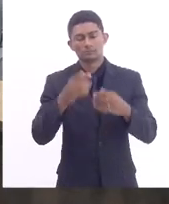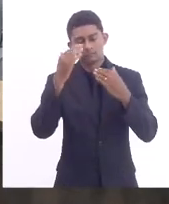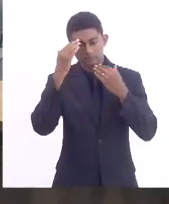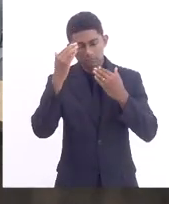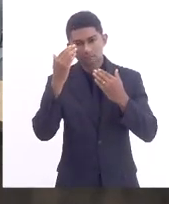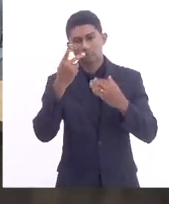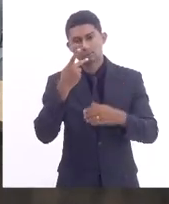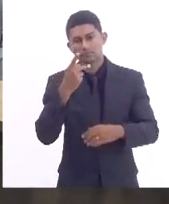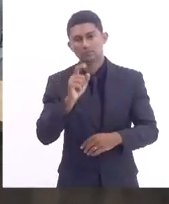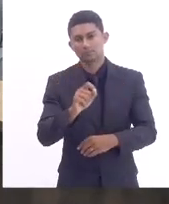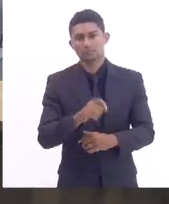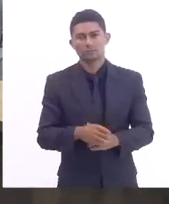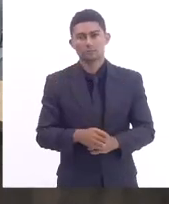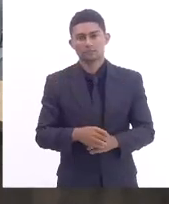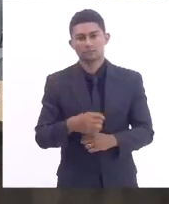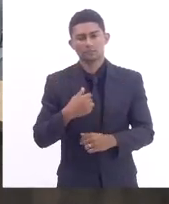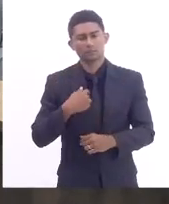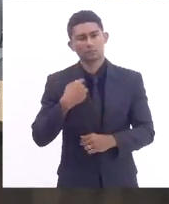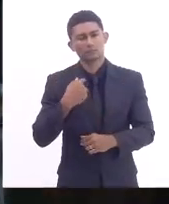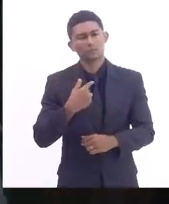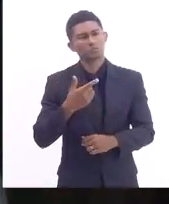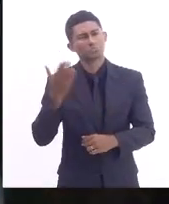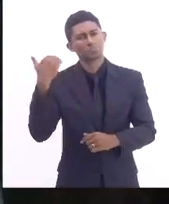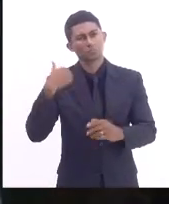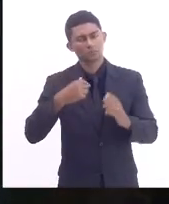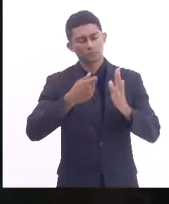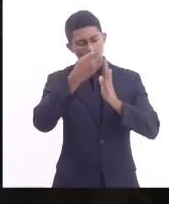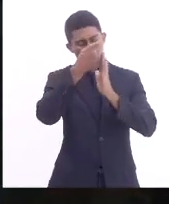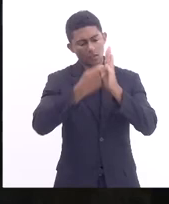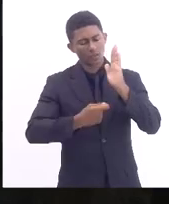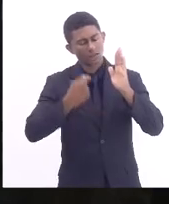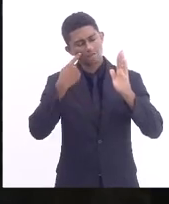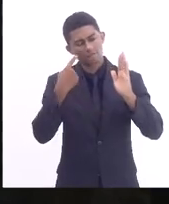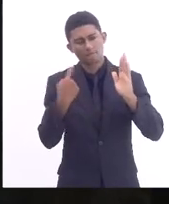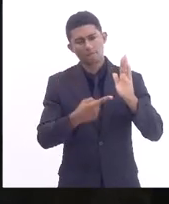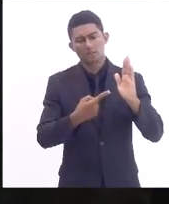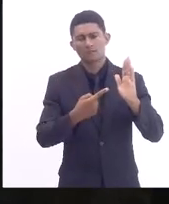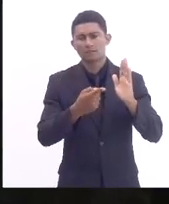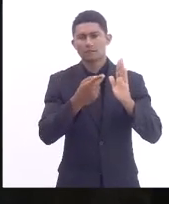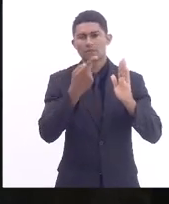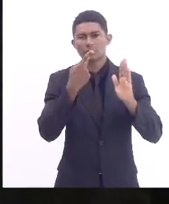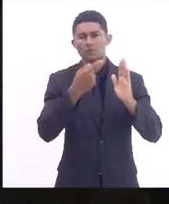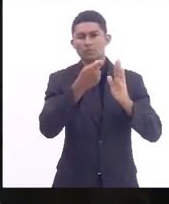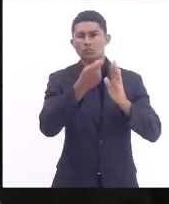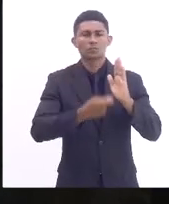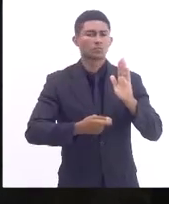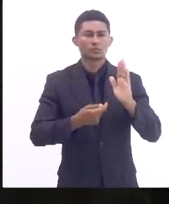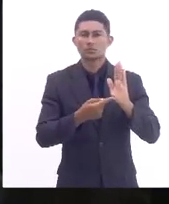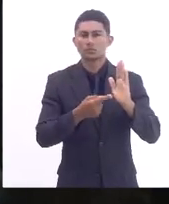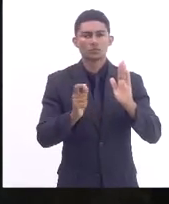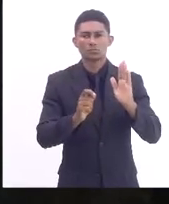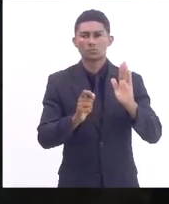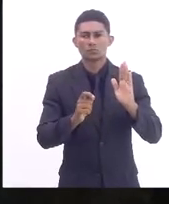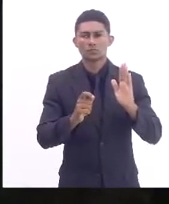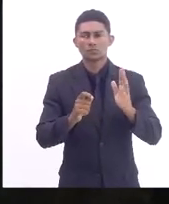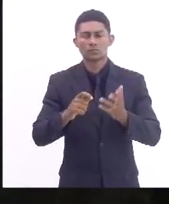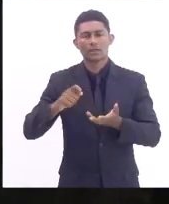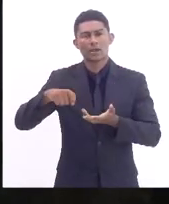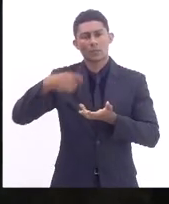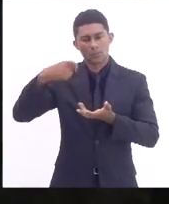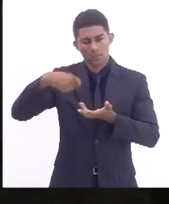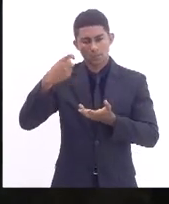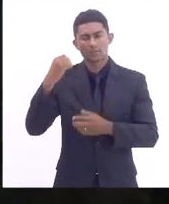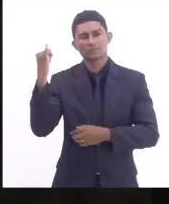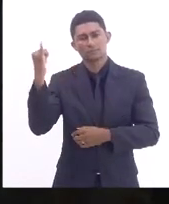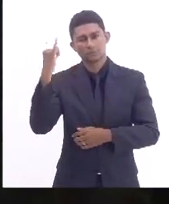seguinte eu vi um texto outro dia que falou uma coisa óbvia mas às vezes a gente não pensa no Óbvio comer é